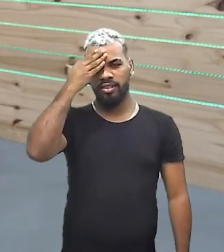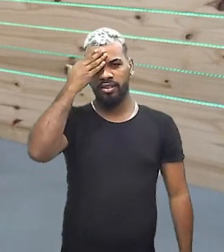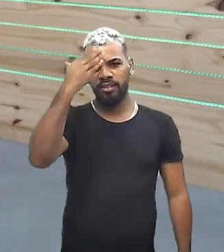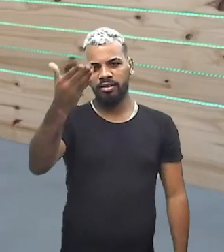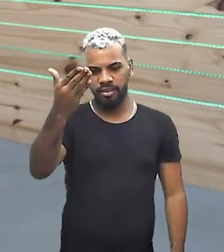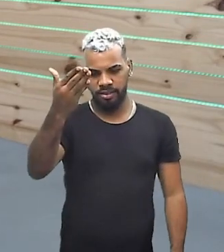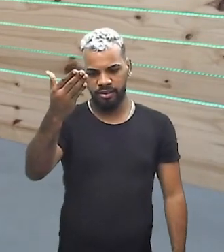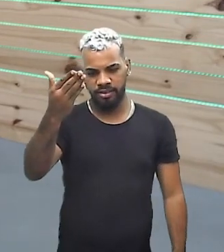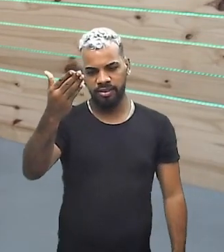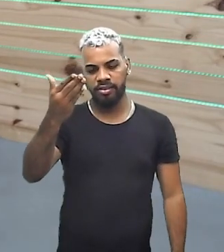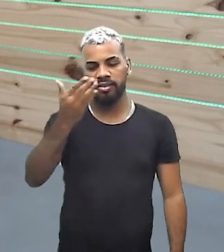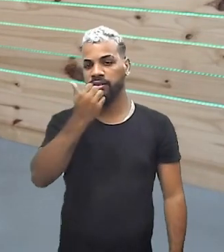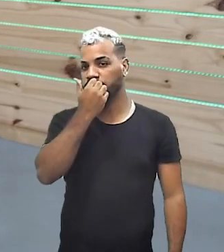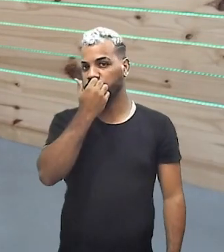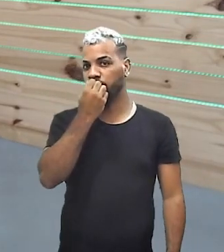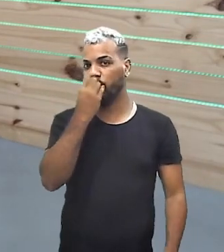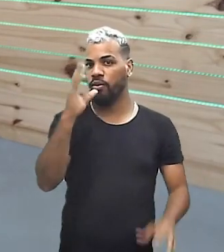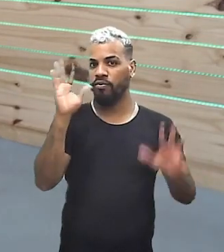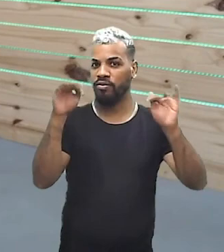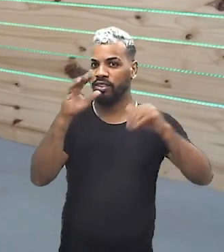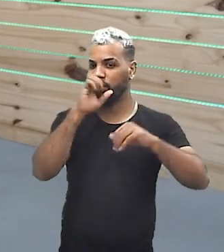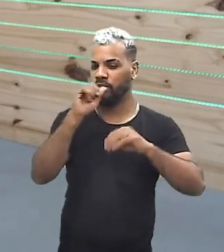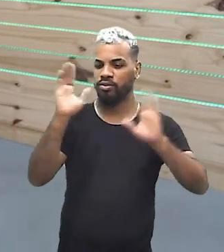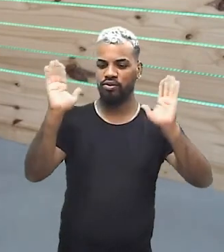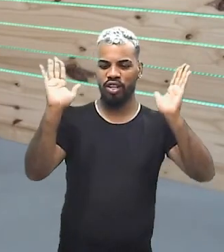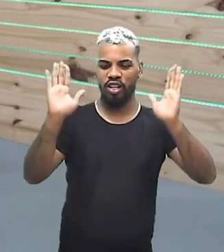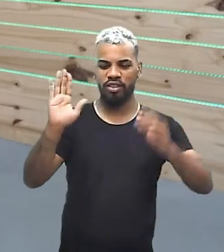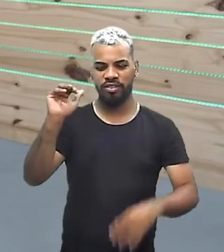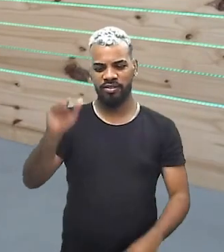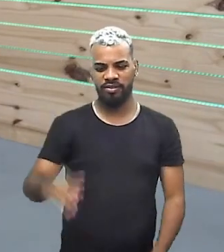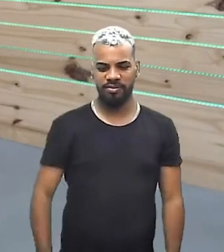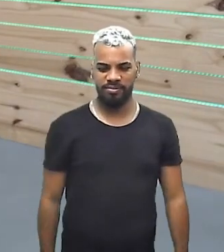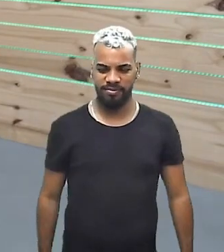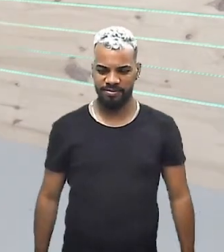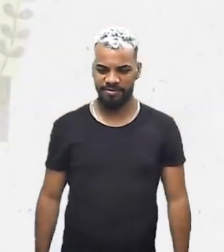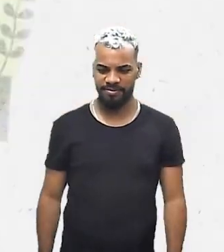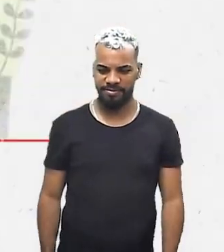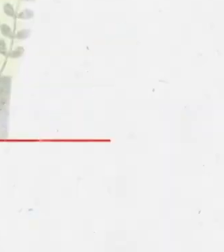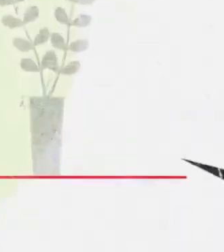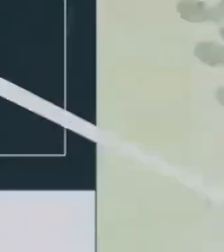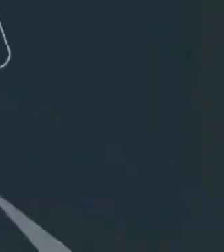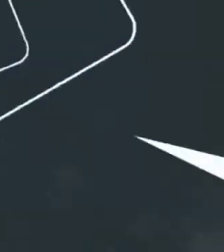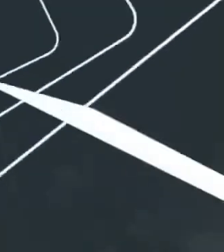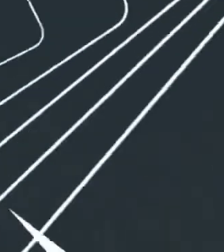bom final de semana beijo viu Valeu tamo junto